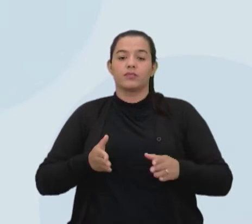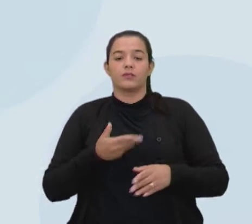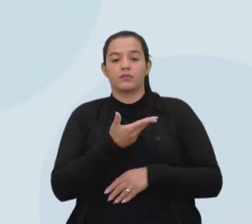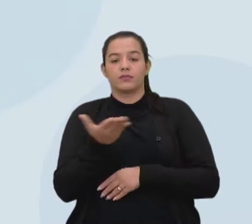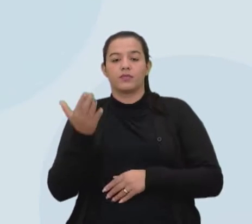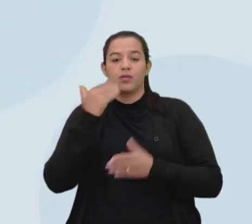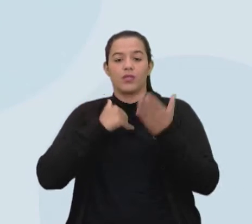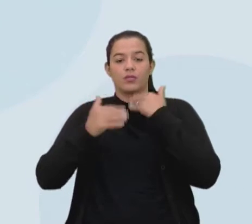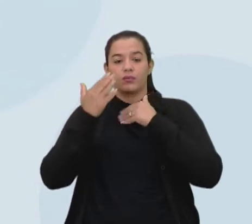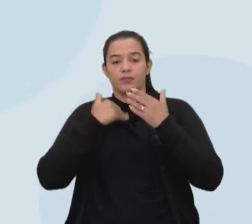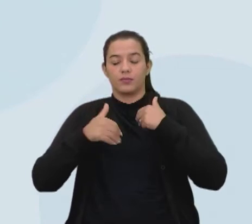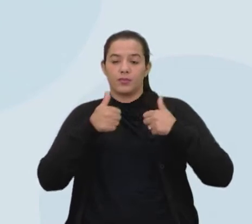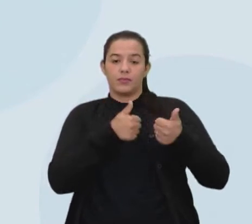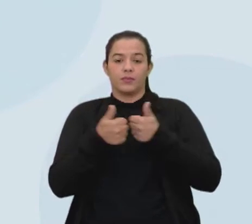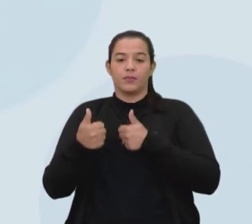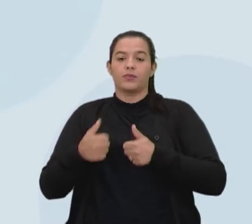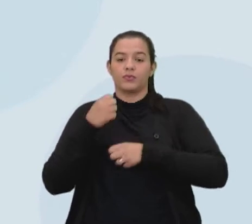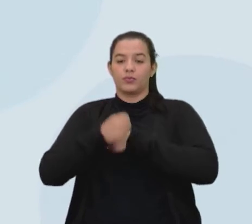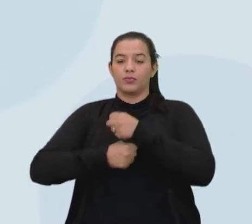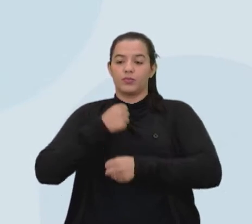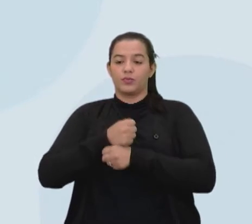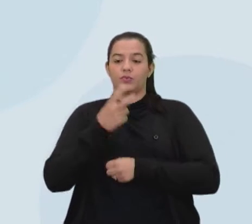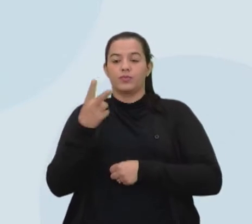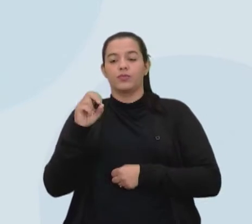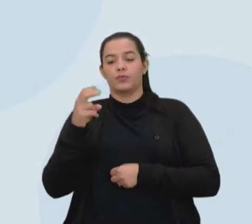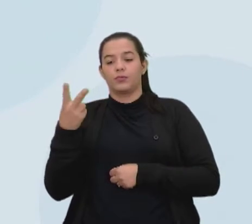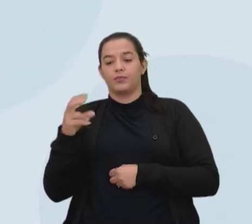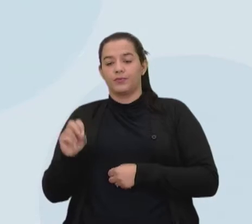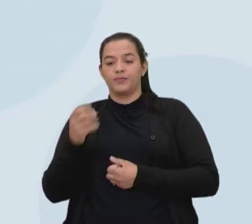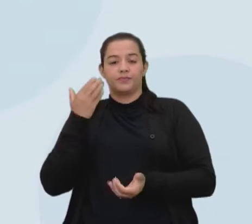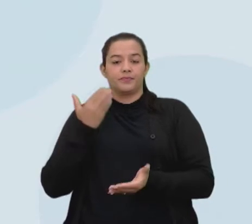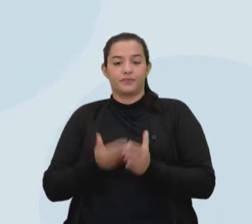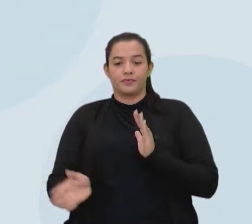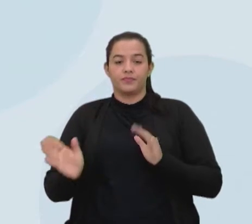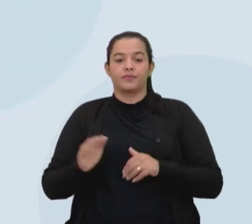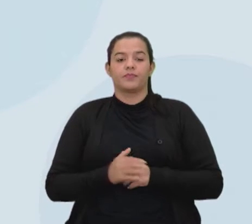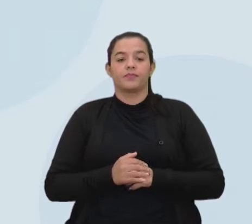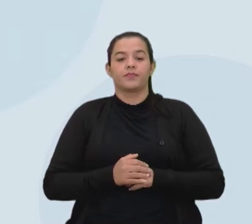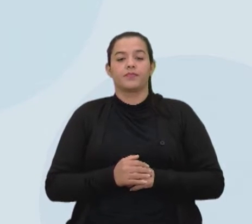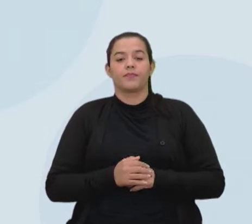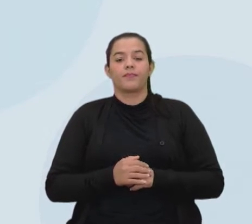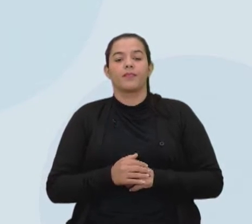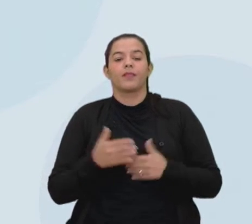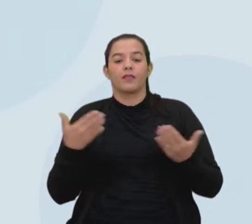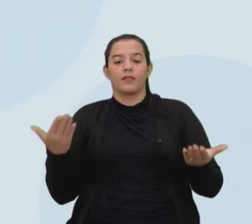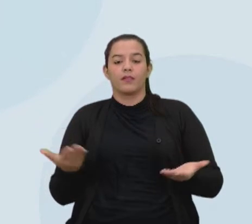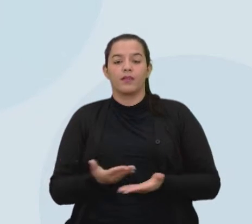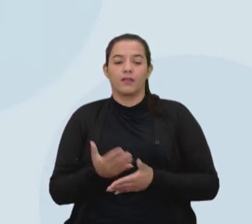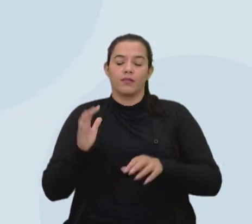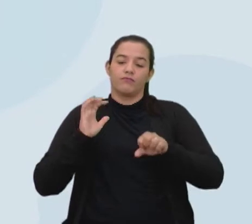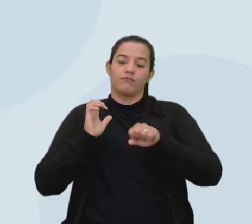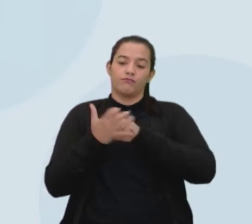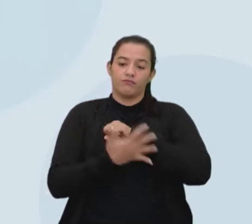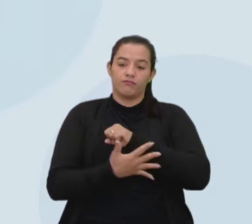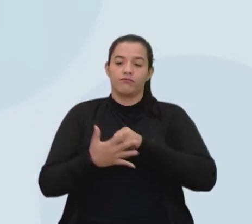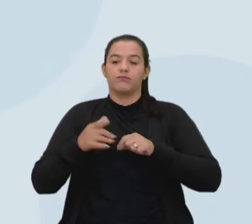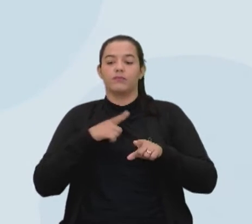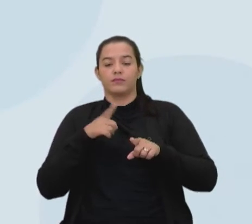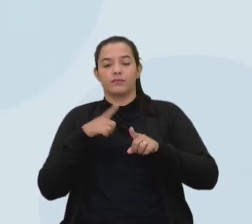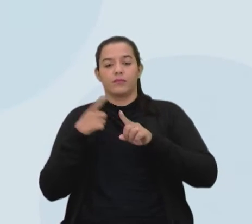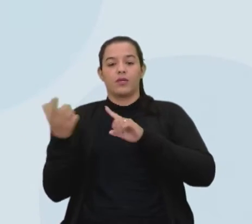2020. Então, nos últimos 2 anos, né, as sequelas econômicas da pandemia, as mudanças climáticas e os conflitos